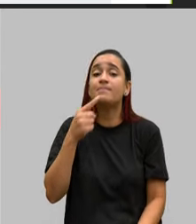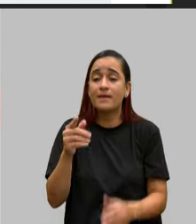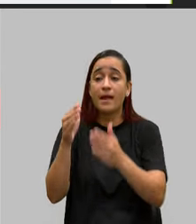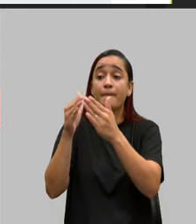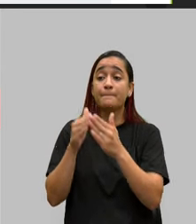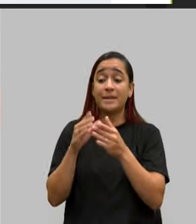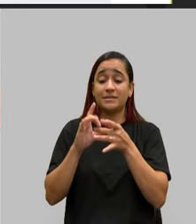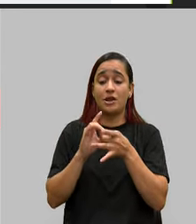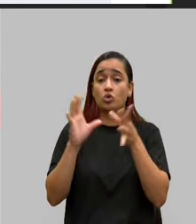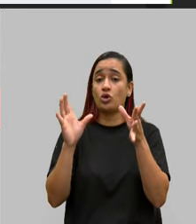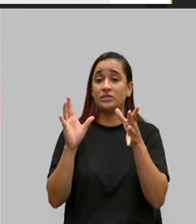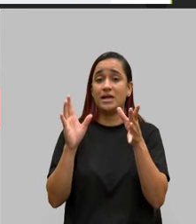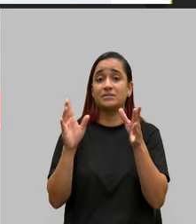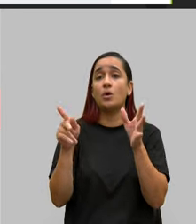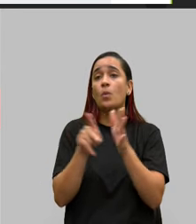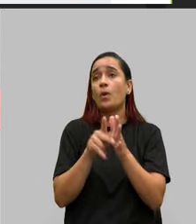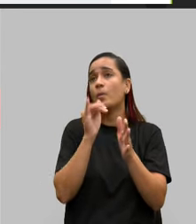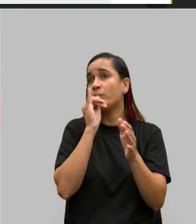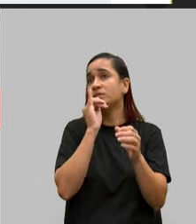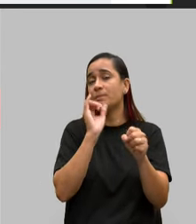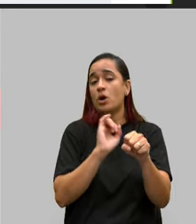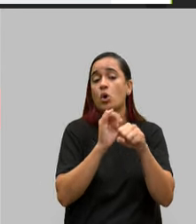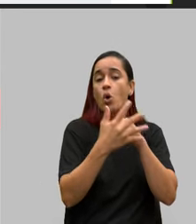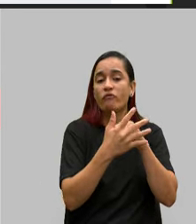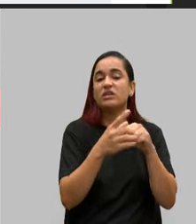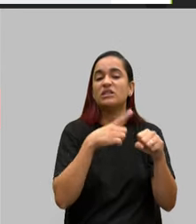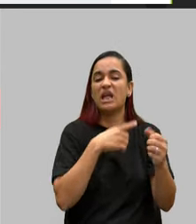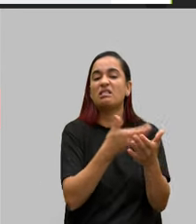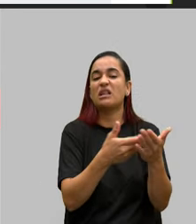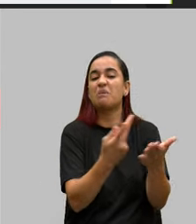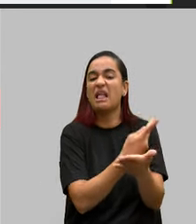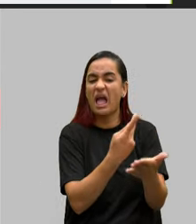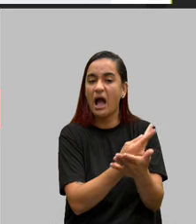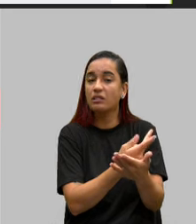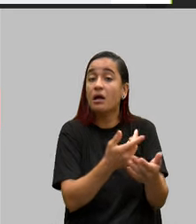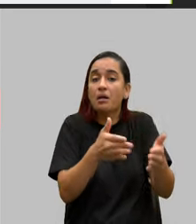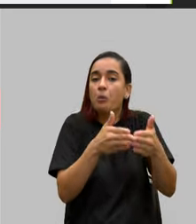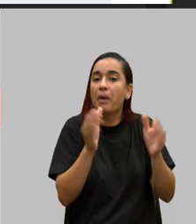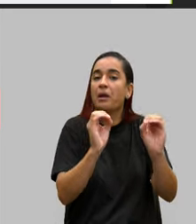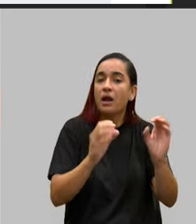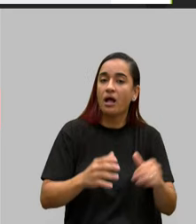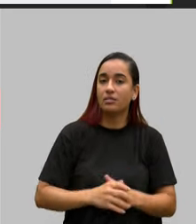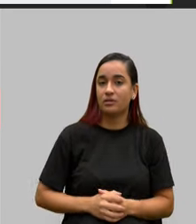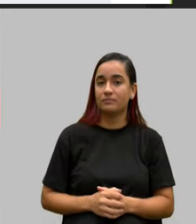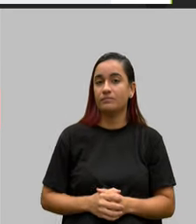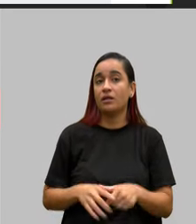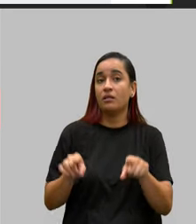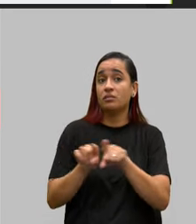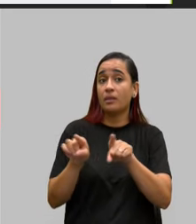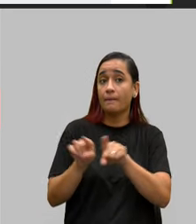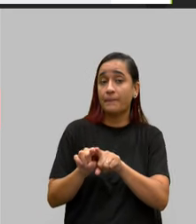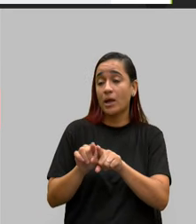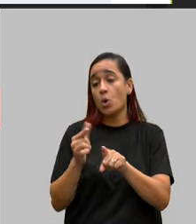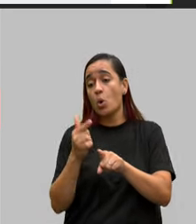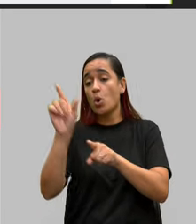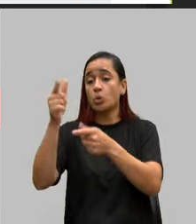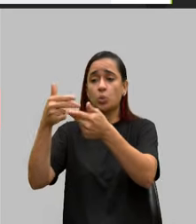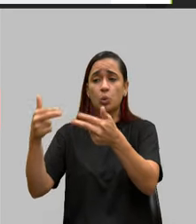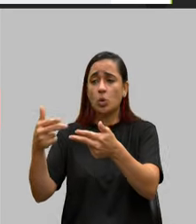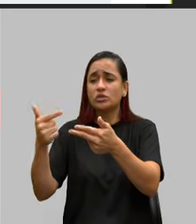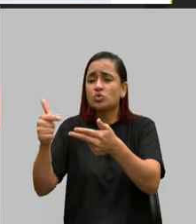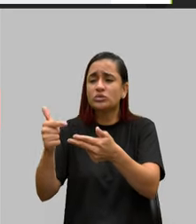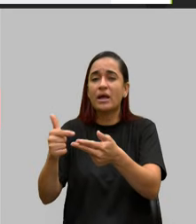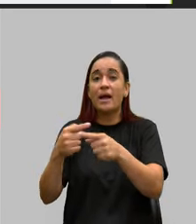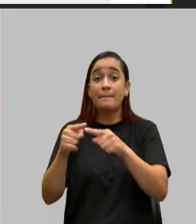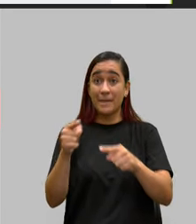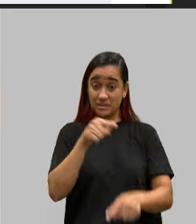inadequado covid não tem ninguém pedindo medicação sem off Lab ou para outra coisa mas para cannabis tem mais